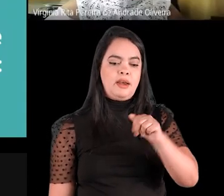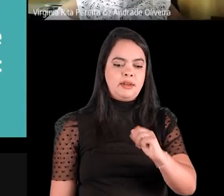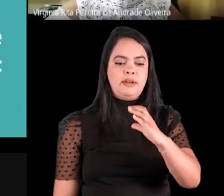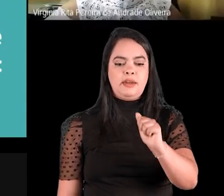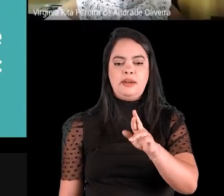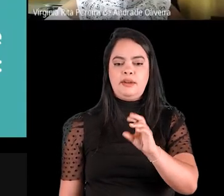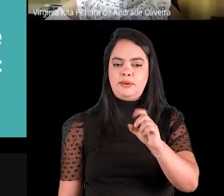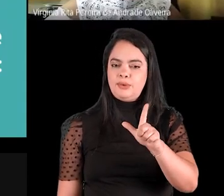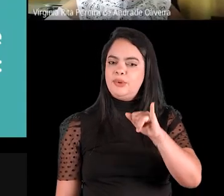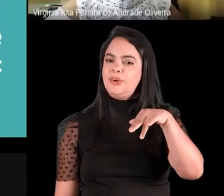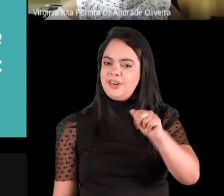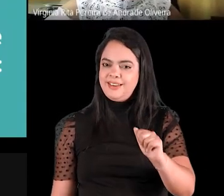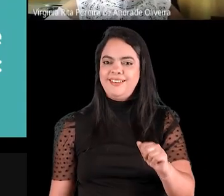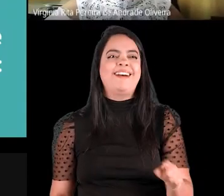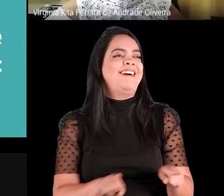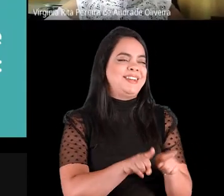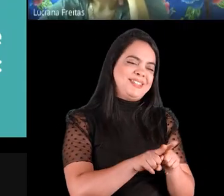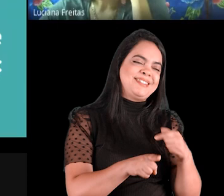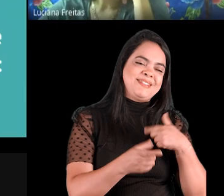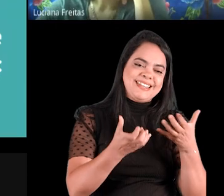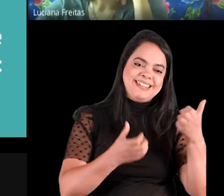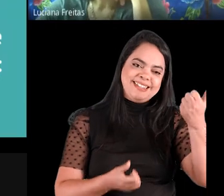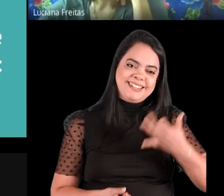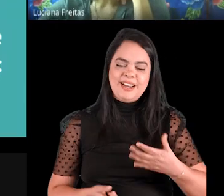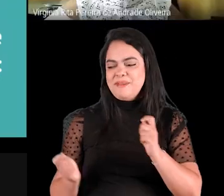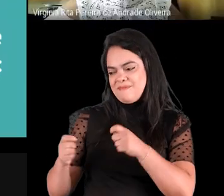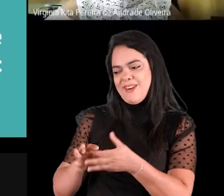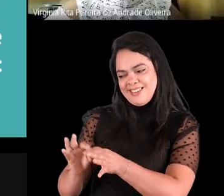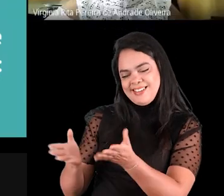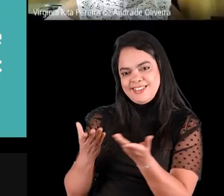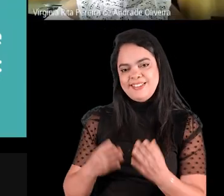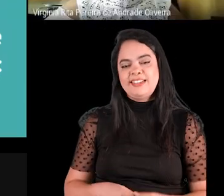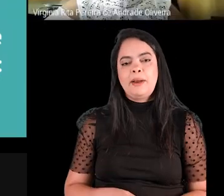gente. Sim, é isso que eu ia falar agora. Pode falar então, que é bom.